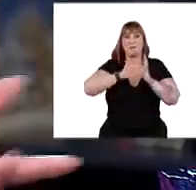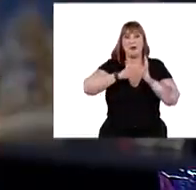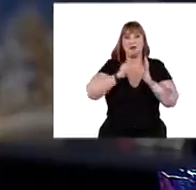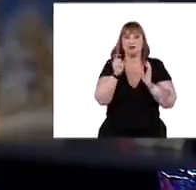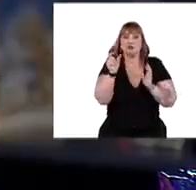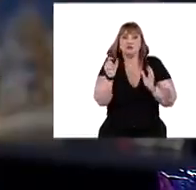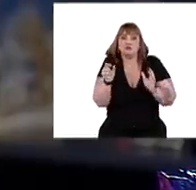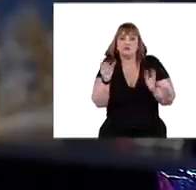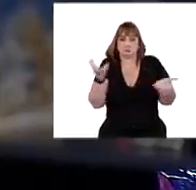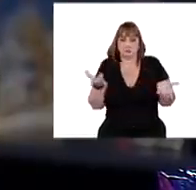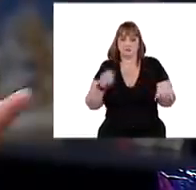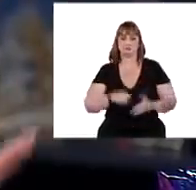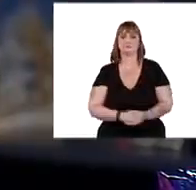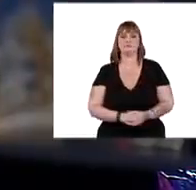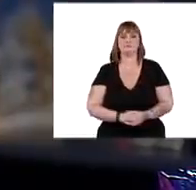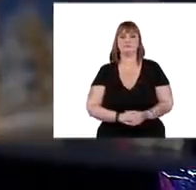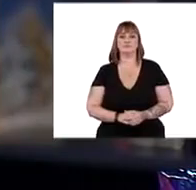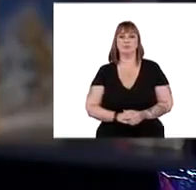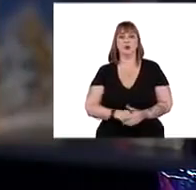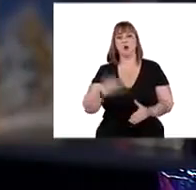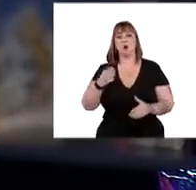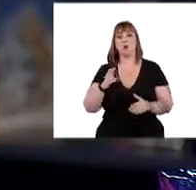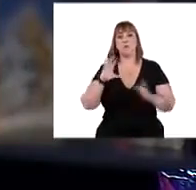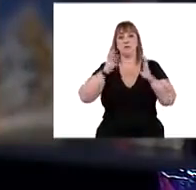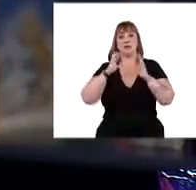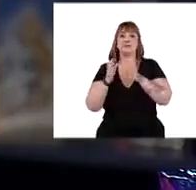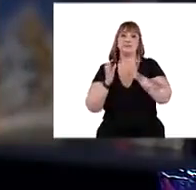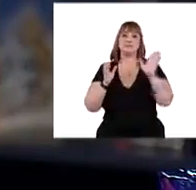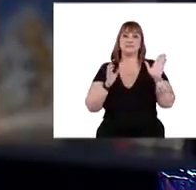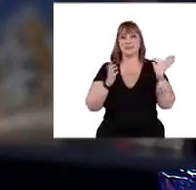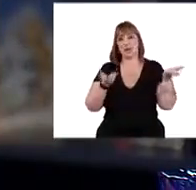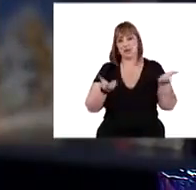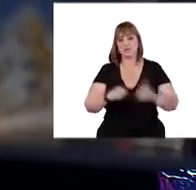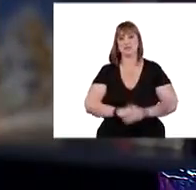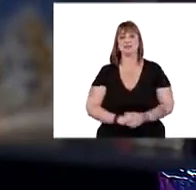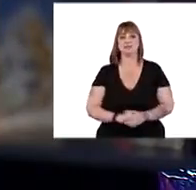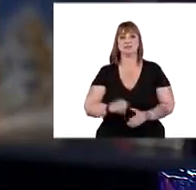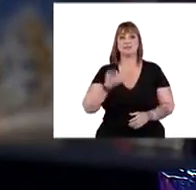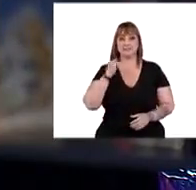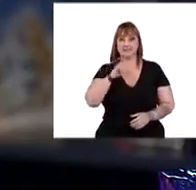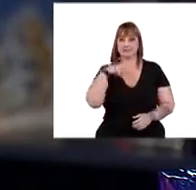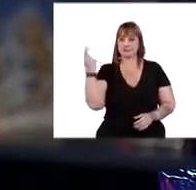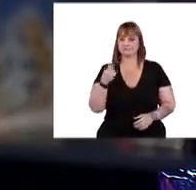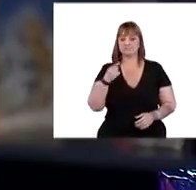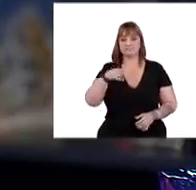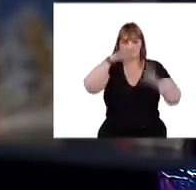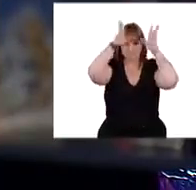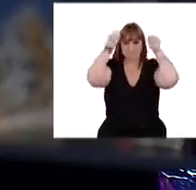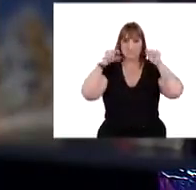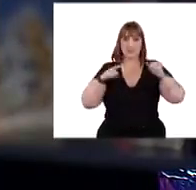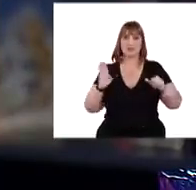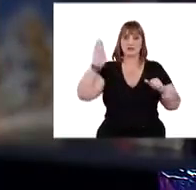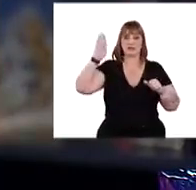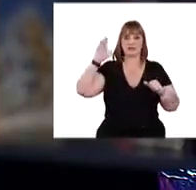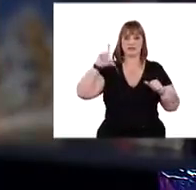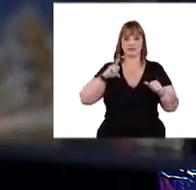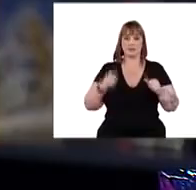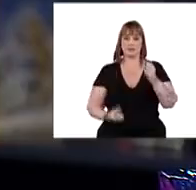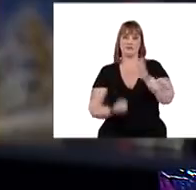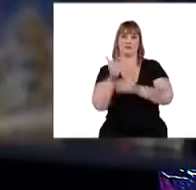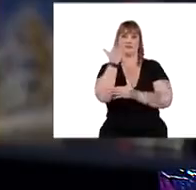pequenos, para os partidos, né, mais de esquerda. E nós, indígenas, assim, se a gente tem uma candidatura lançada, a gente